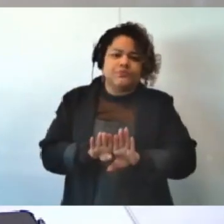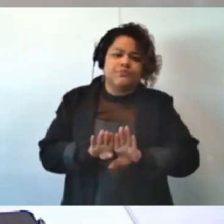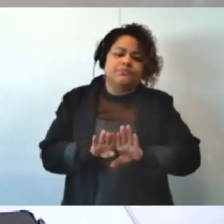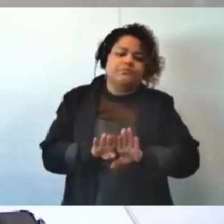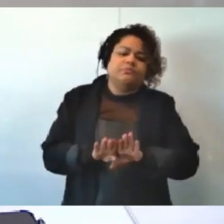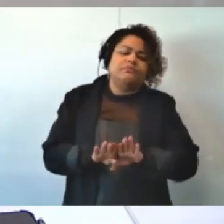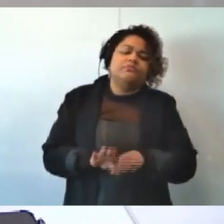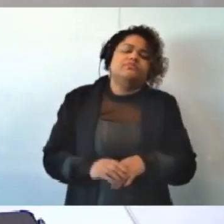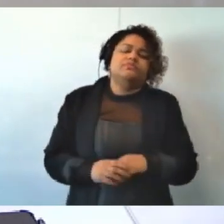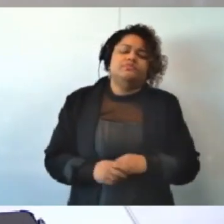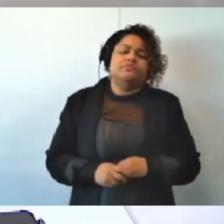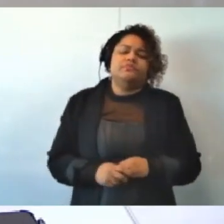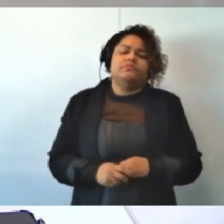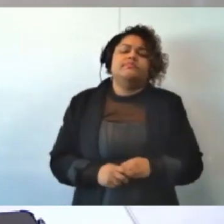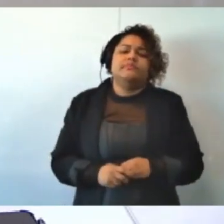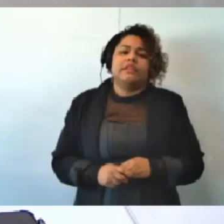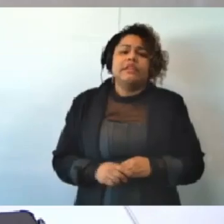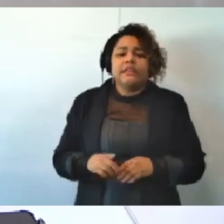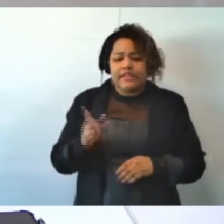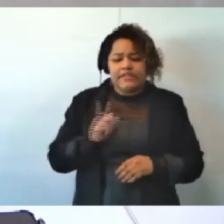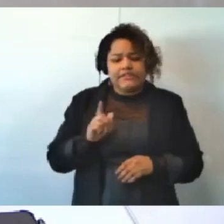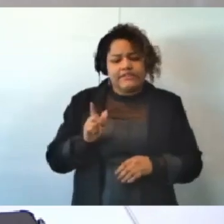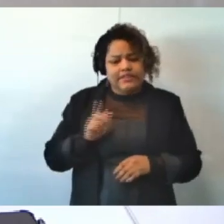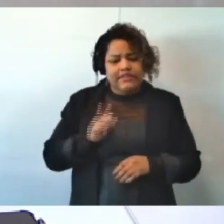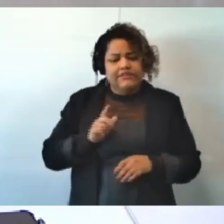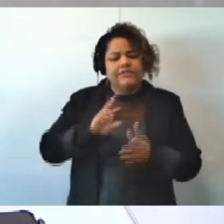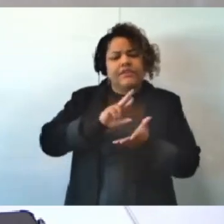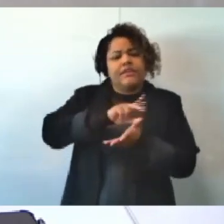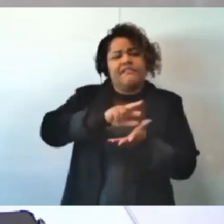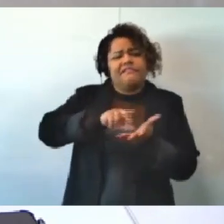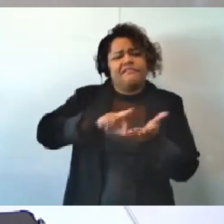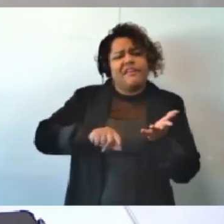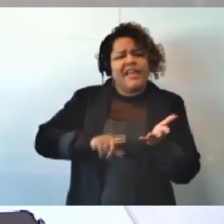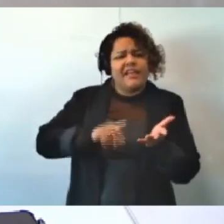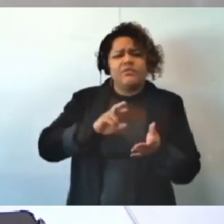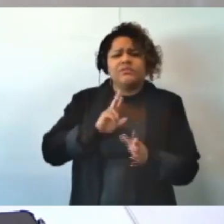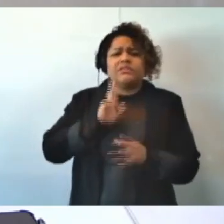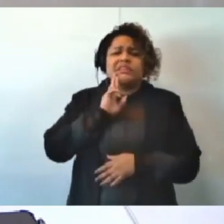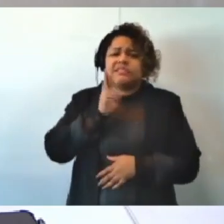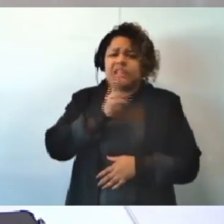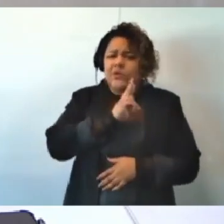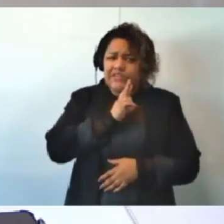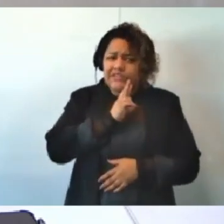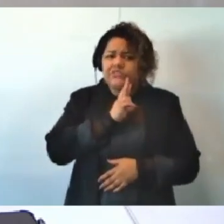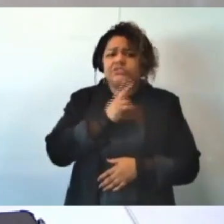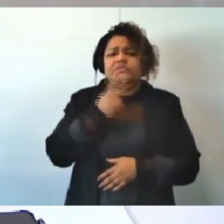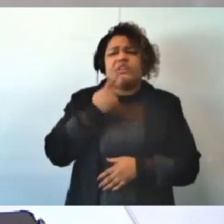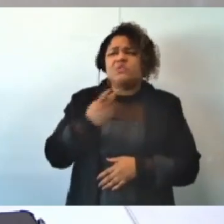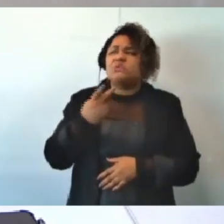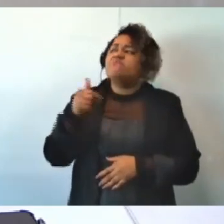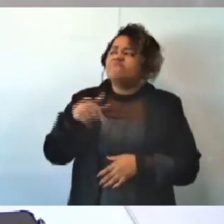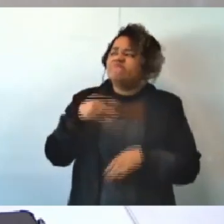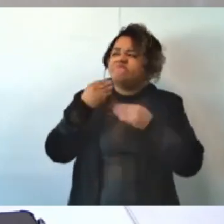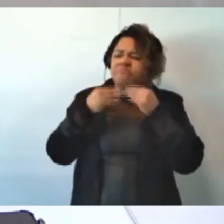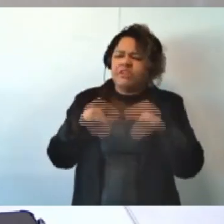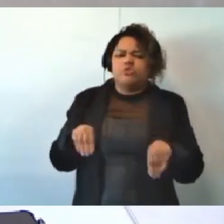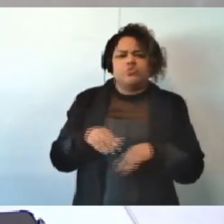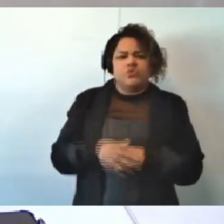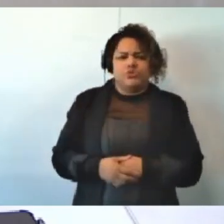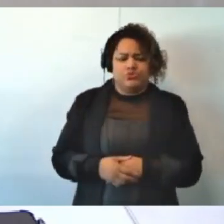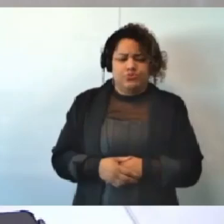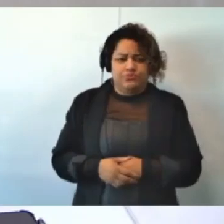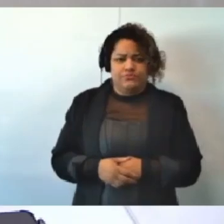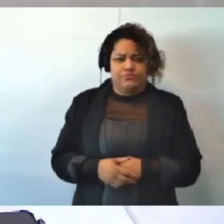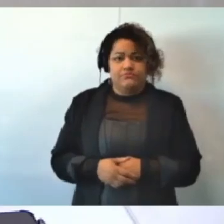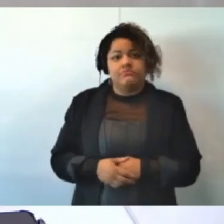mas vários restaurantes colocaram que tiveram prejuízo. Inclusive, teve um empresário na reunião